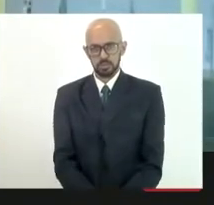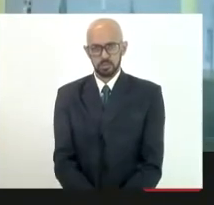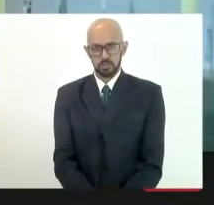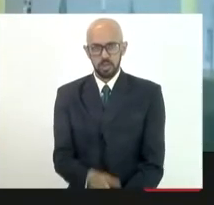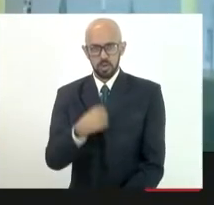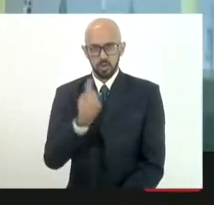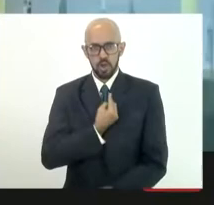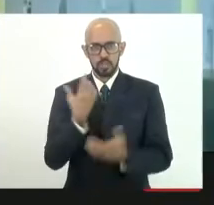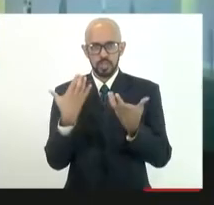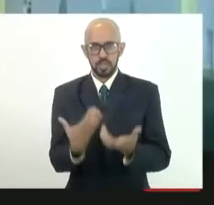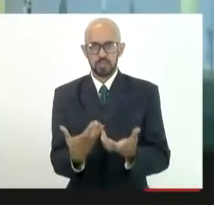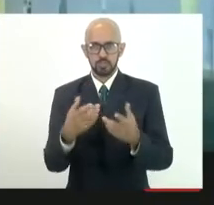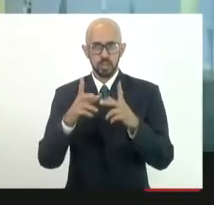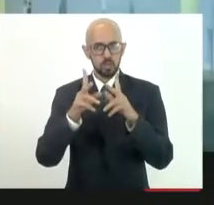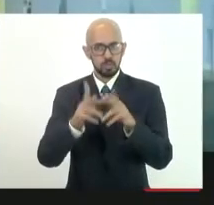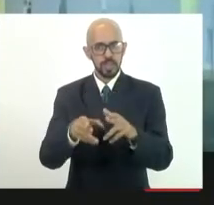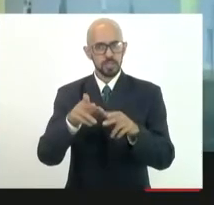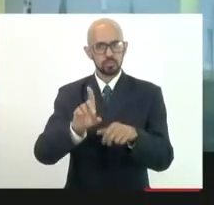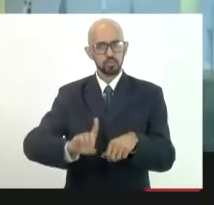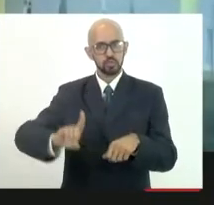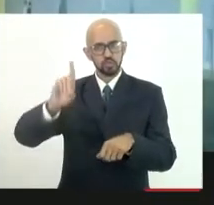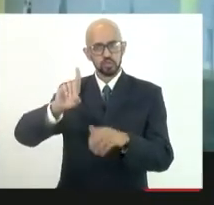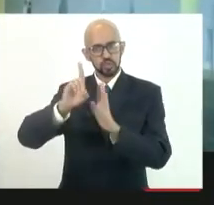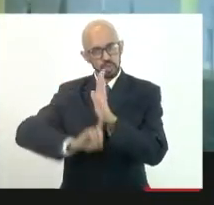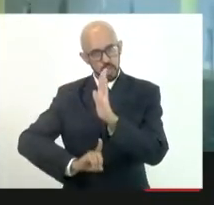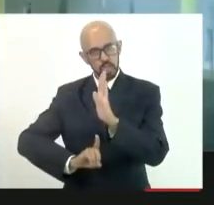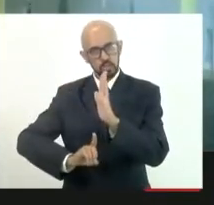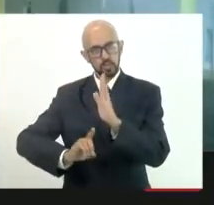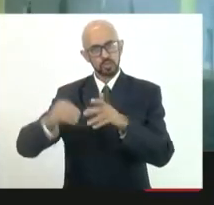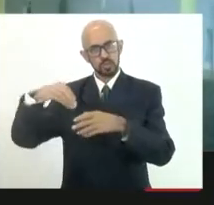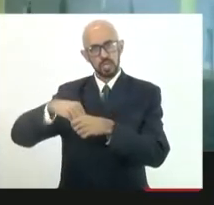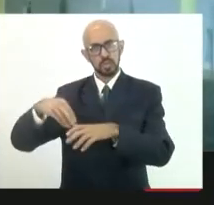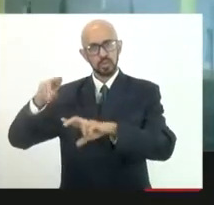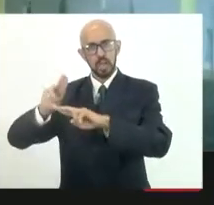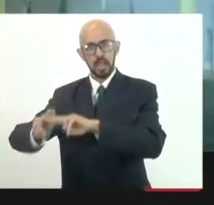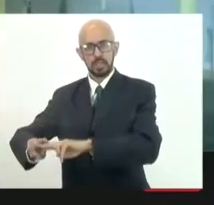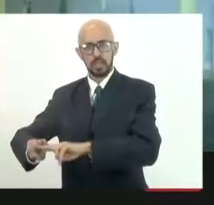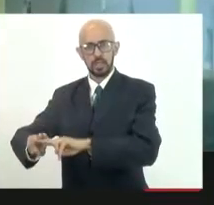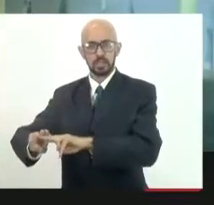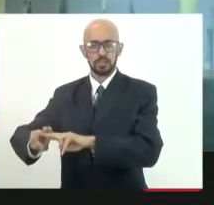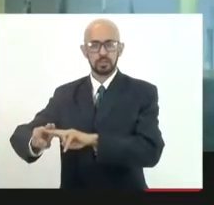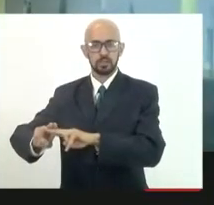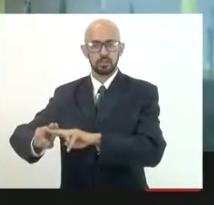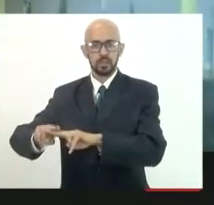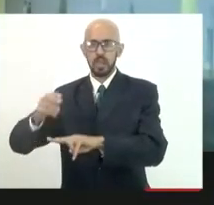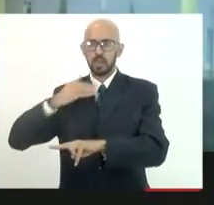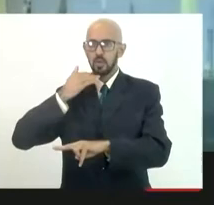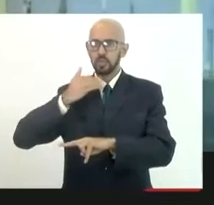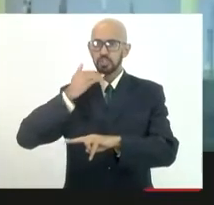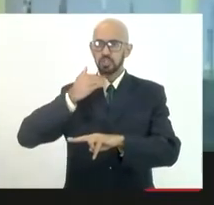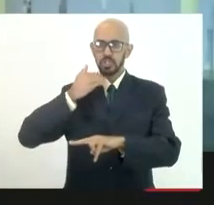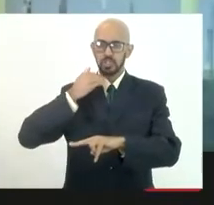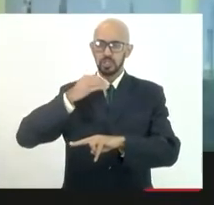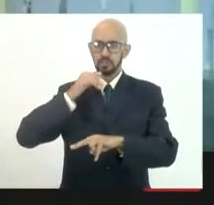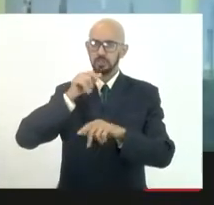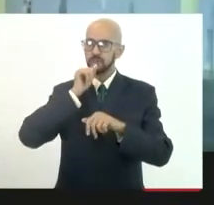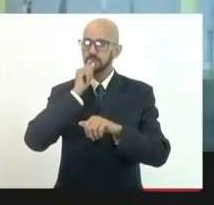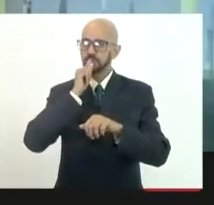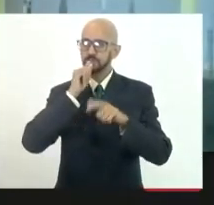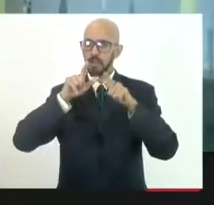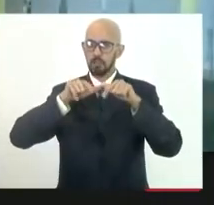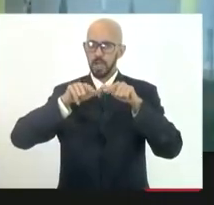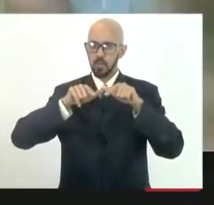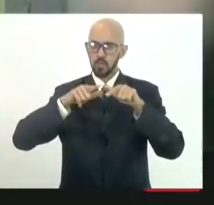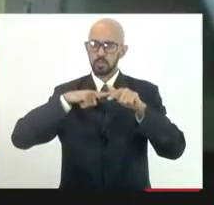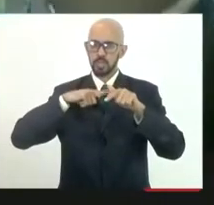Nós queremos ter os mesmos direitos dentro das cadeias. Não adianta você ter uma igreja lá, como está lá em Bangu,